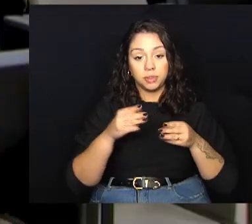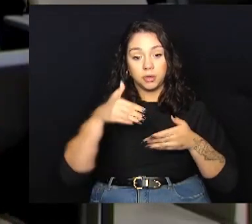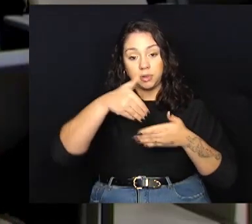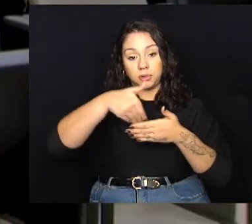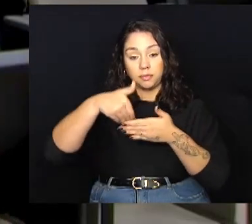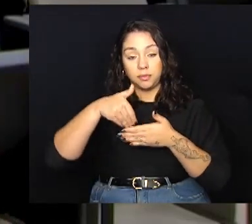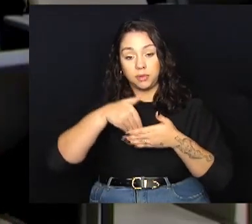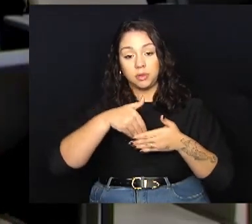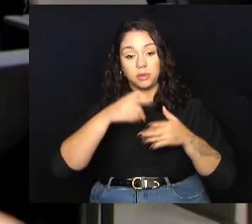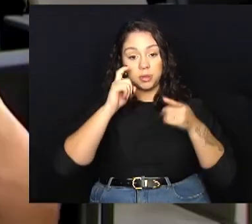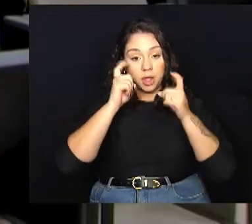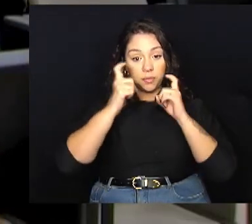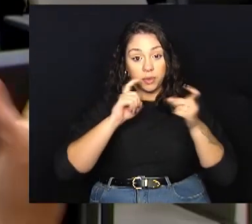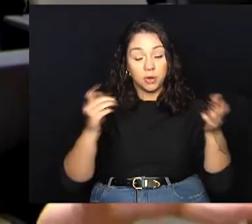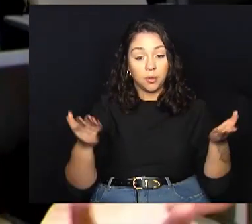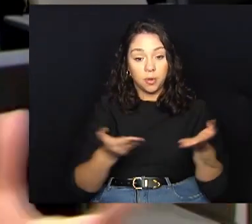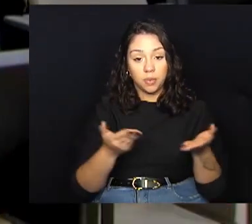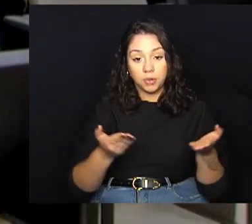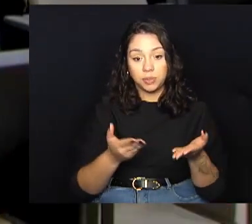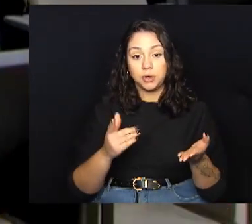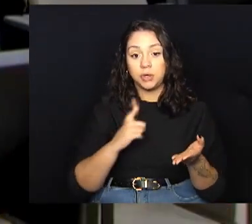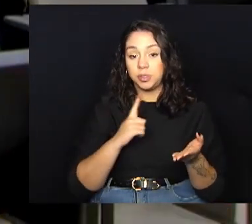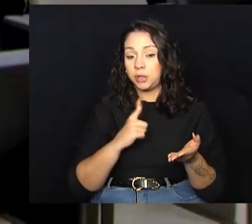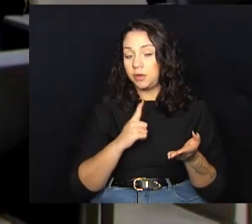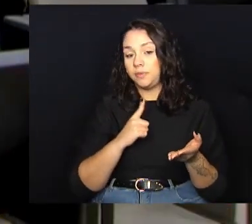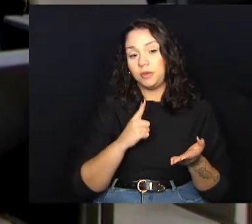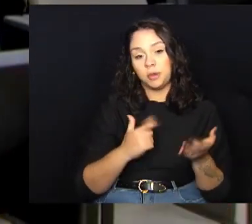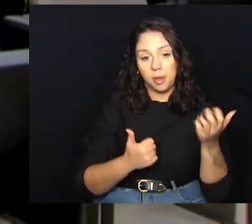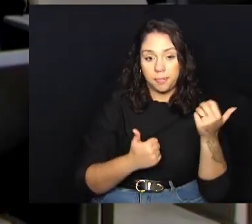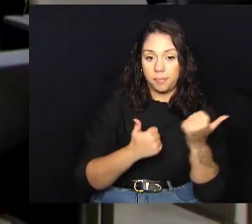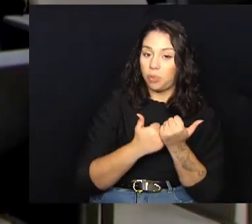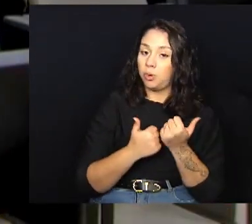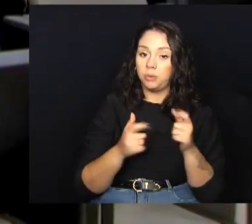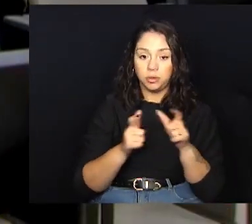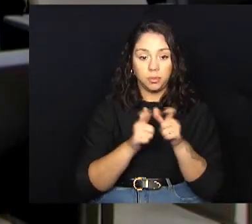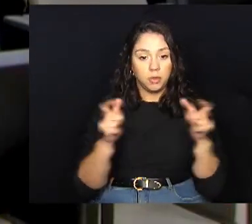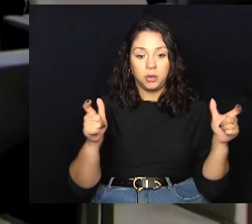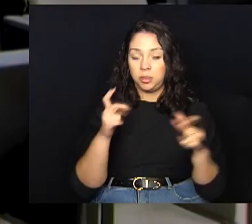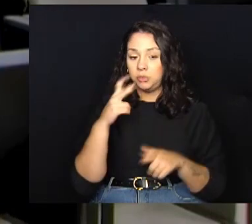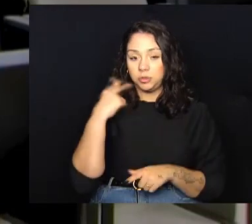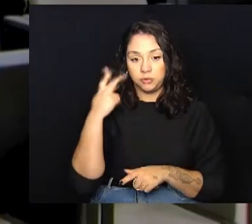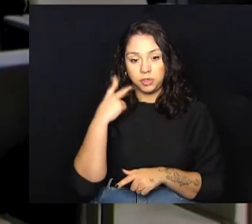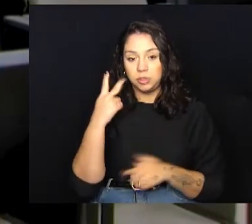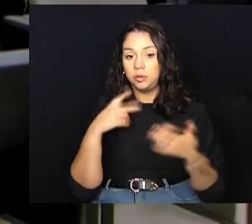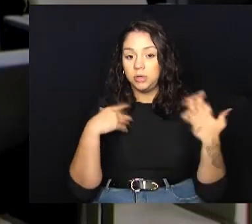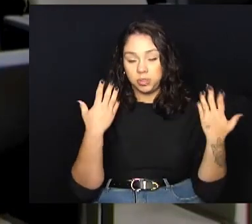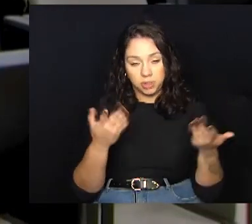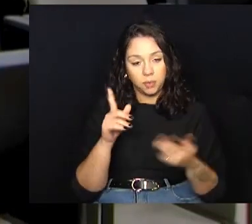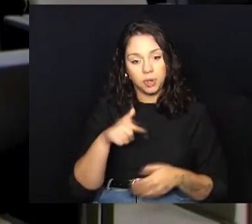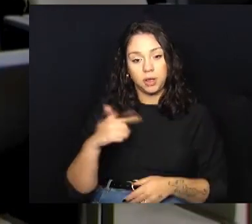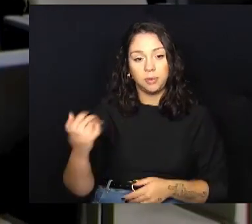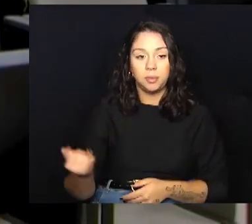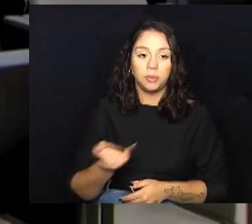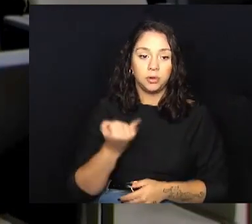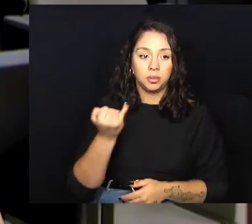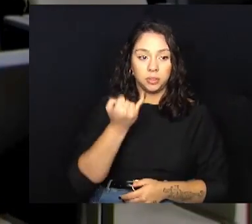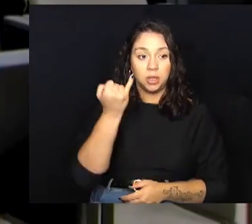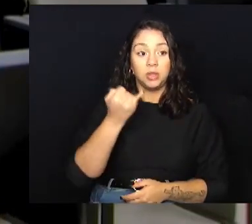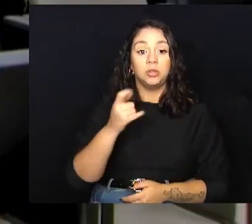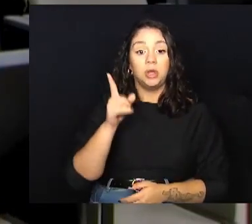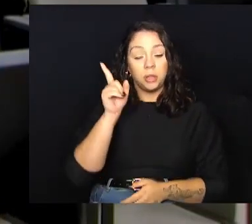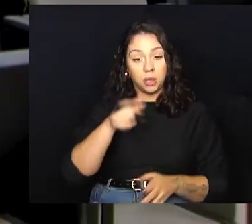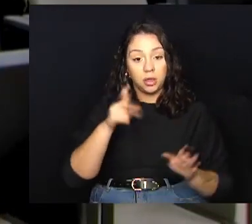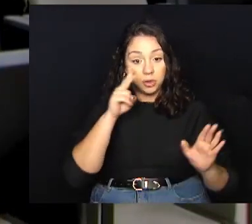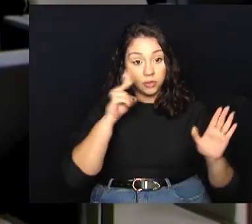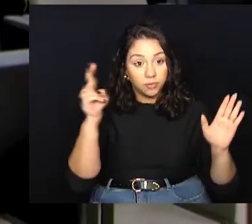é na sessão hoje e que teve uma ampla apoio aí da maioria dos vereadores Então acho que foi importante aqui para uma forma de dar visibilidade